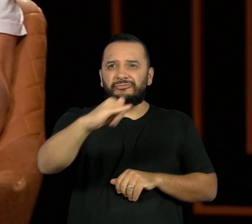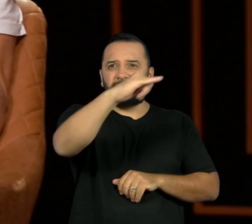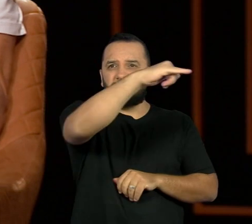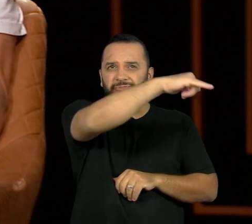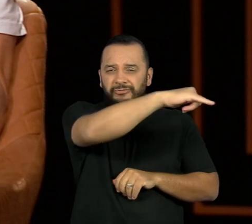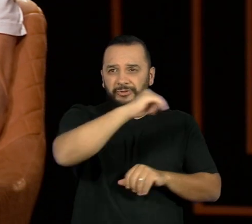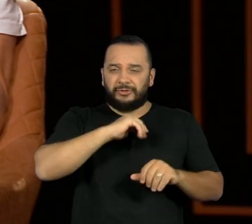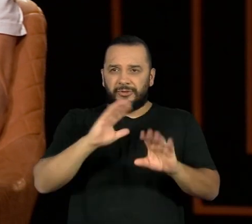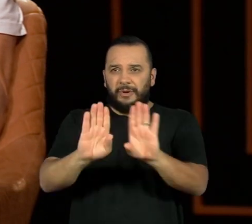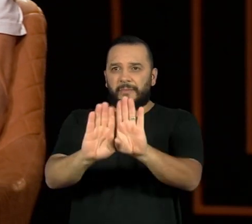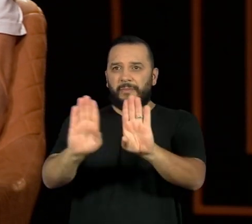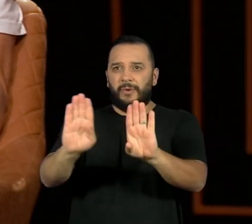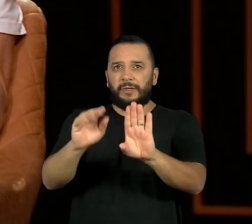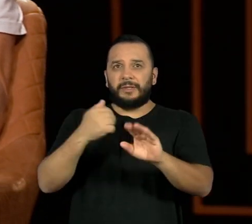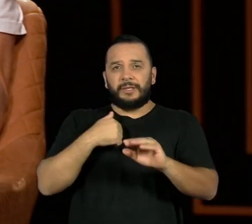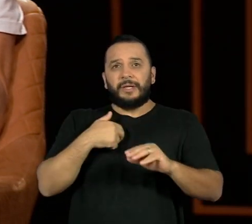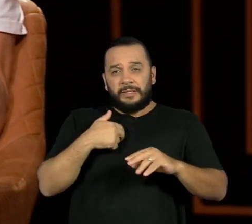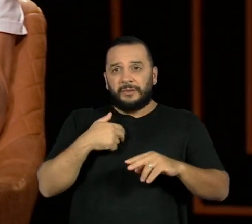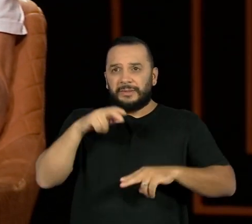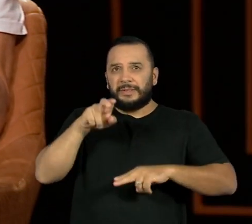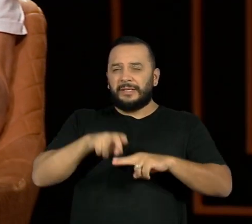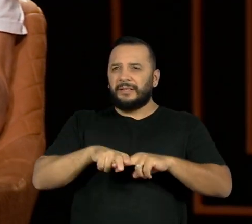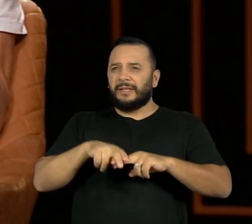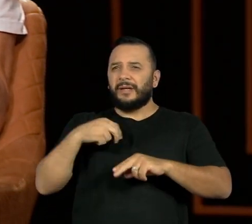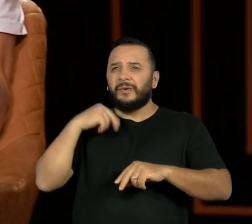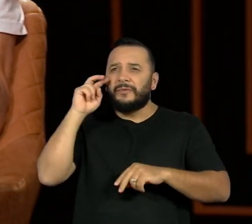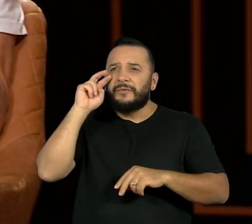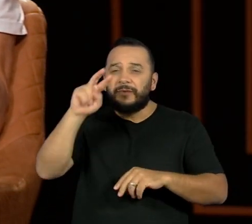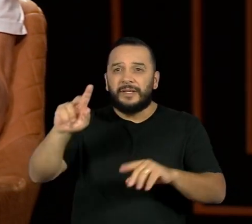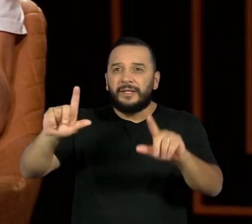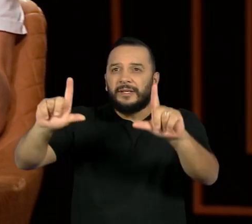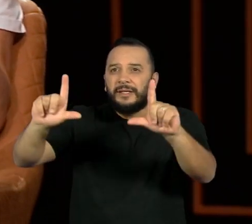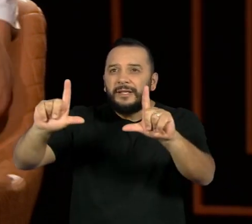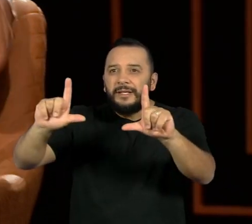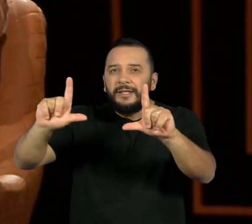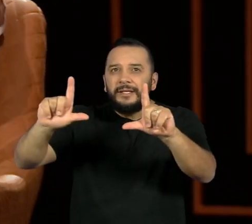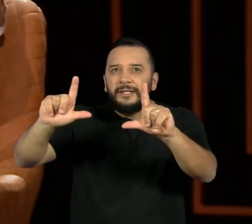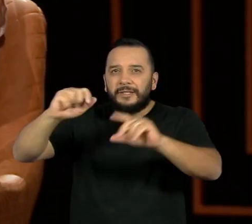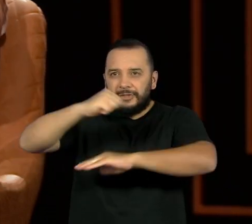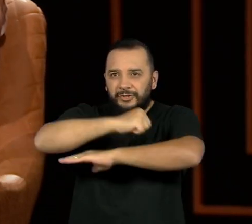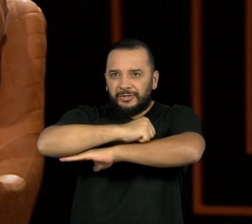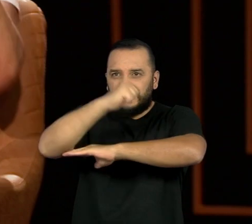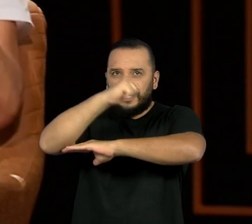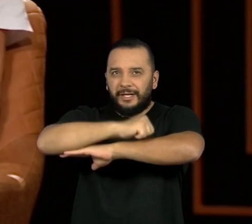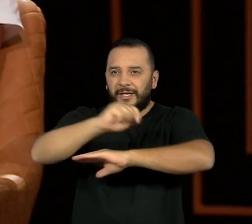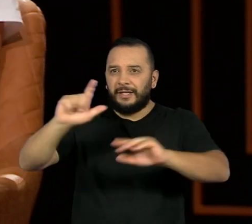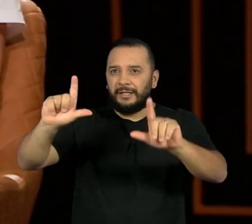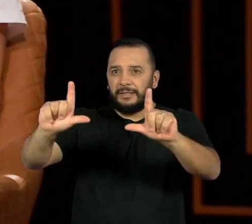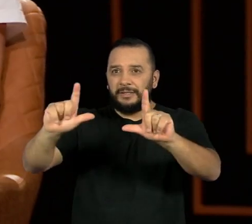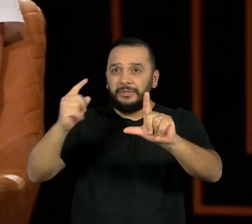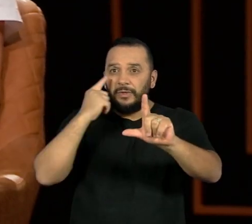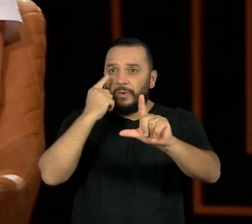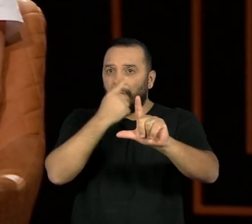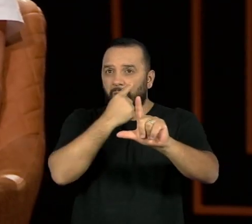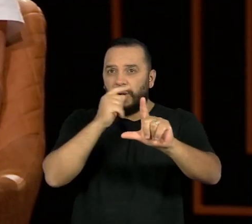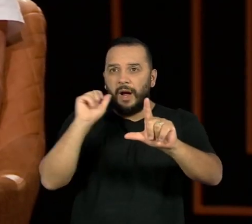eu sentei, quando eu sentei no avião, olho na janelinha, eu vi. Ele tinha um parzão de olho azul, assim, né? Eu